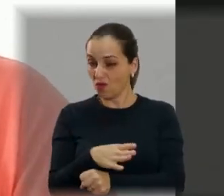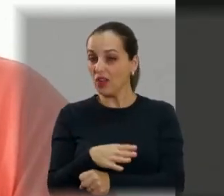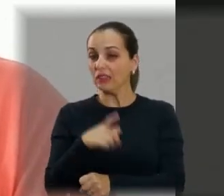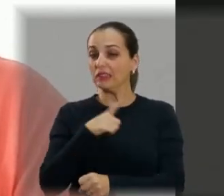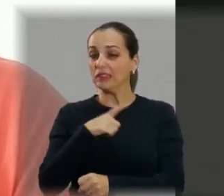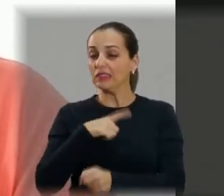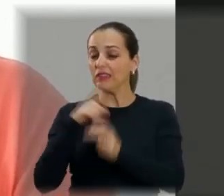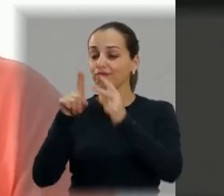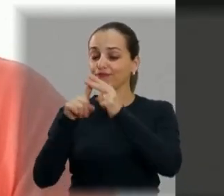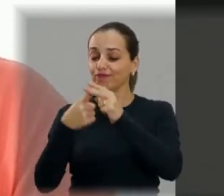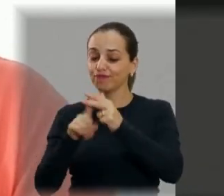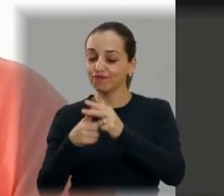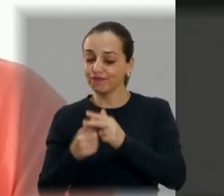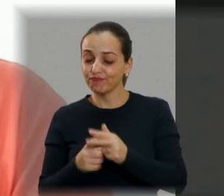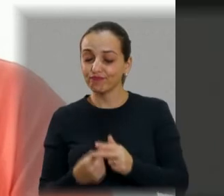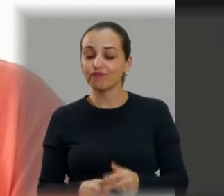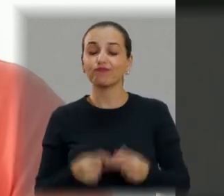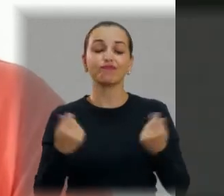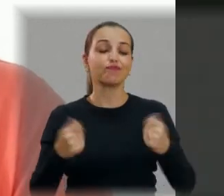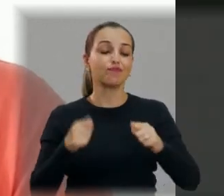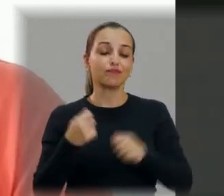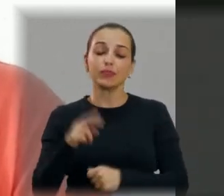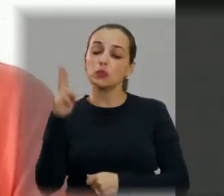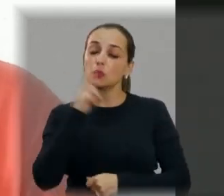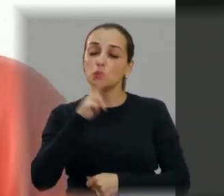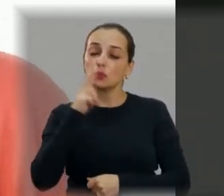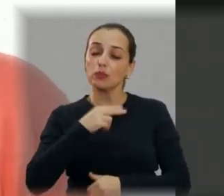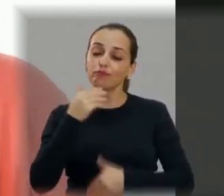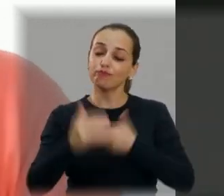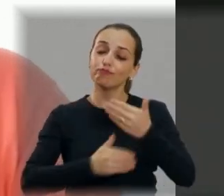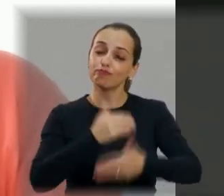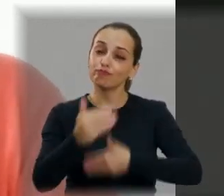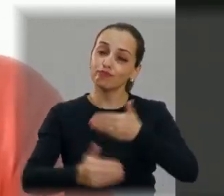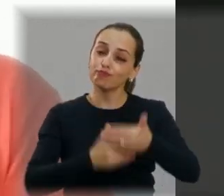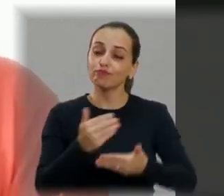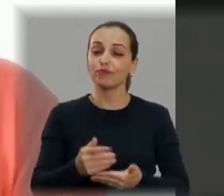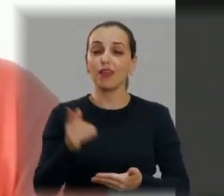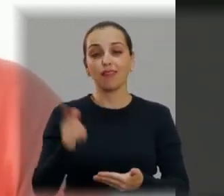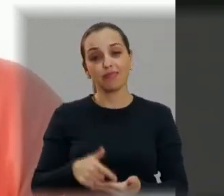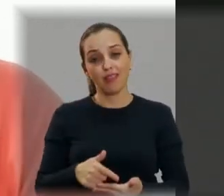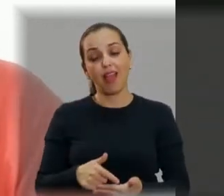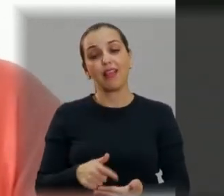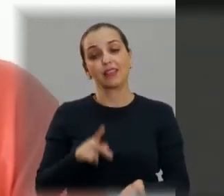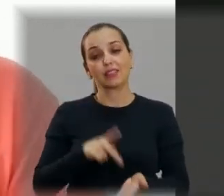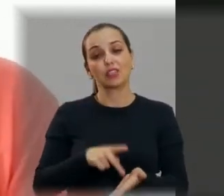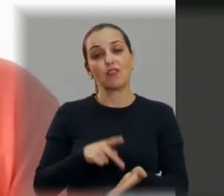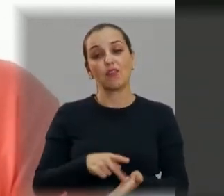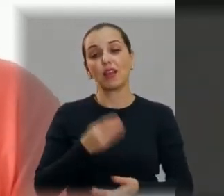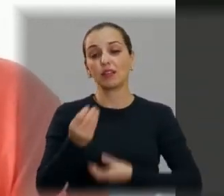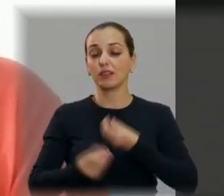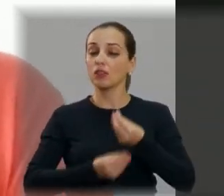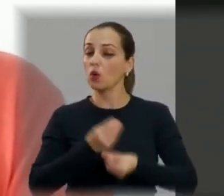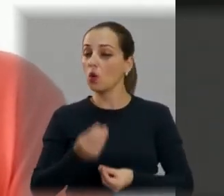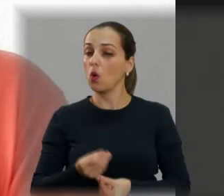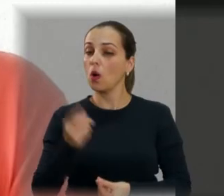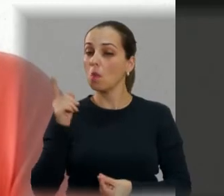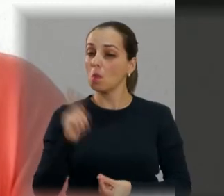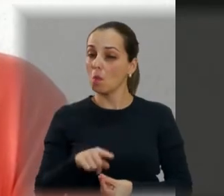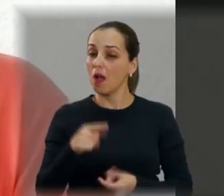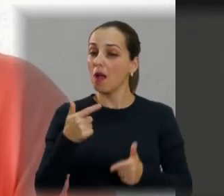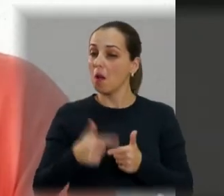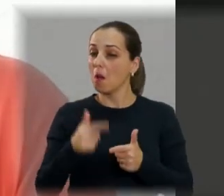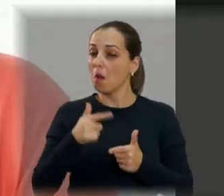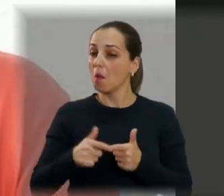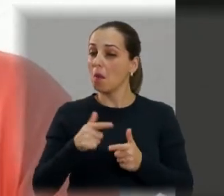uma demanda assim, urgentíssima que nós precisamos desenvolver. E as reformas são entregues, as escolas são dadas como entregues, mas com